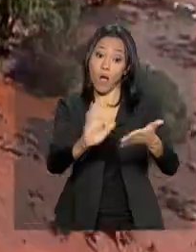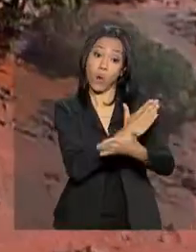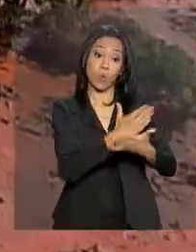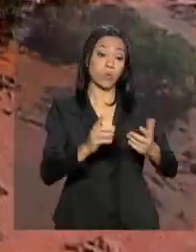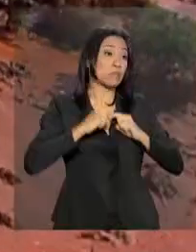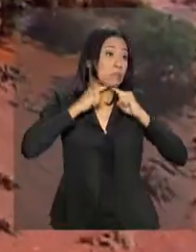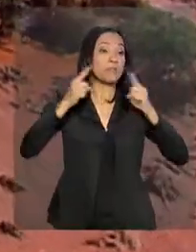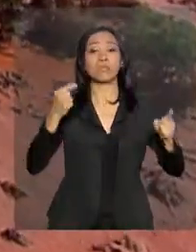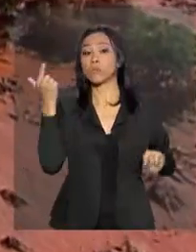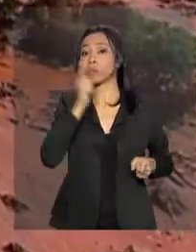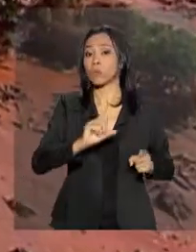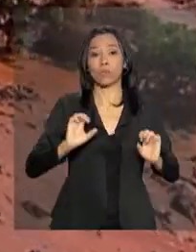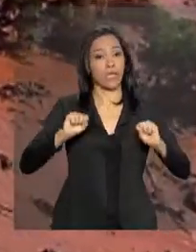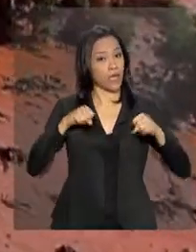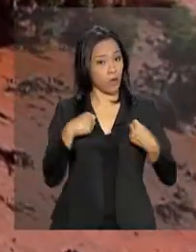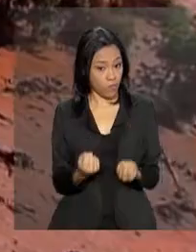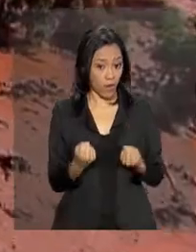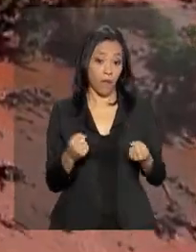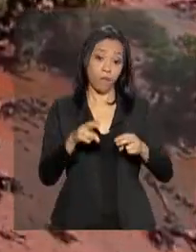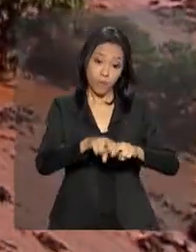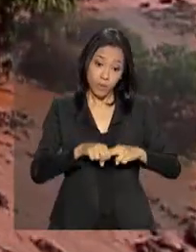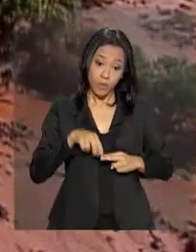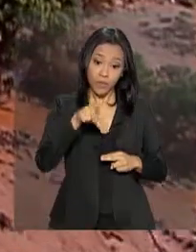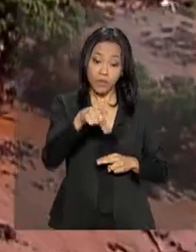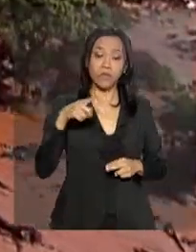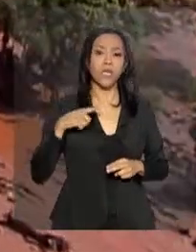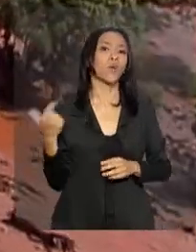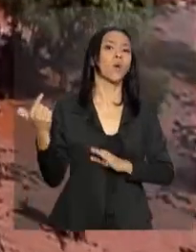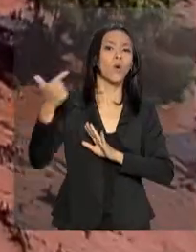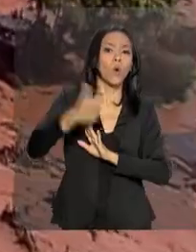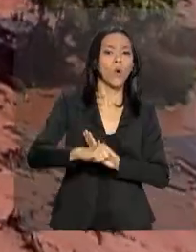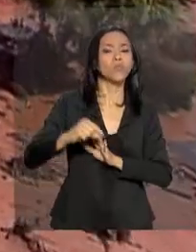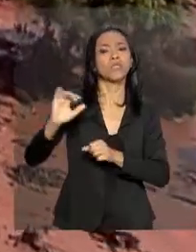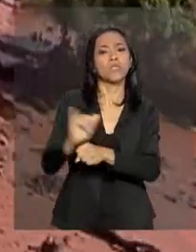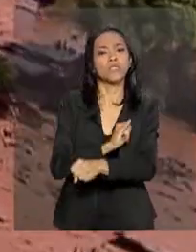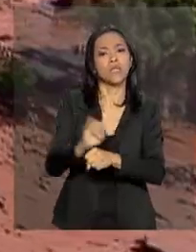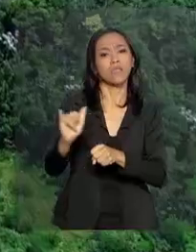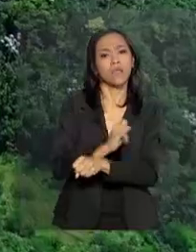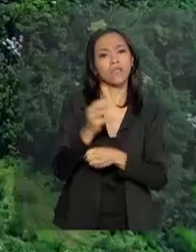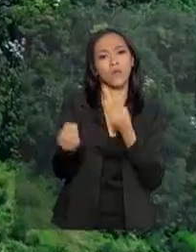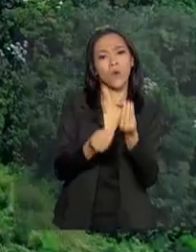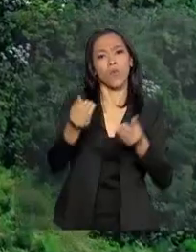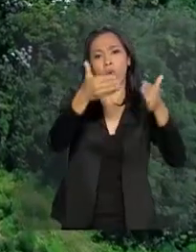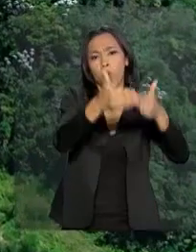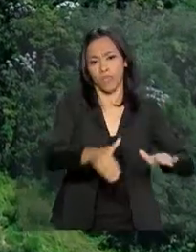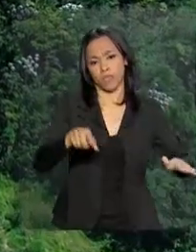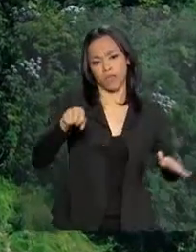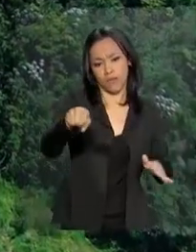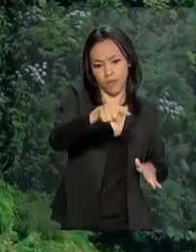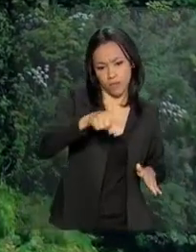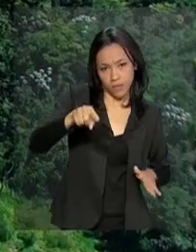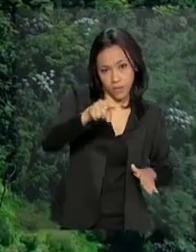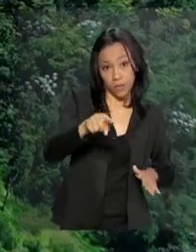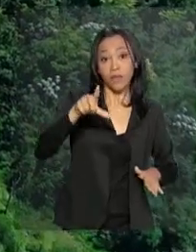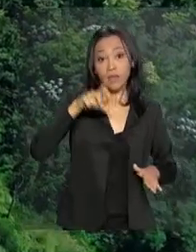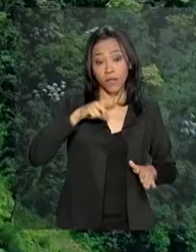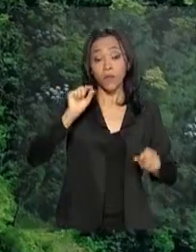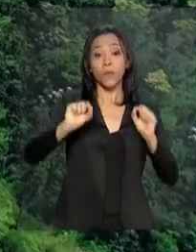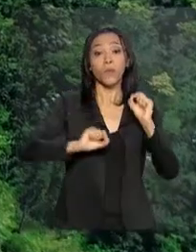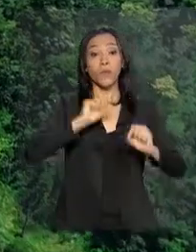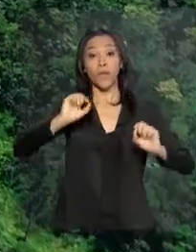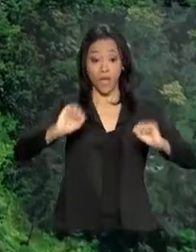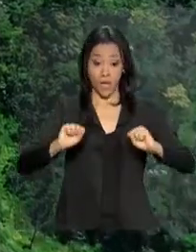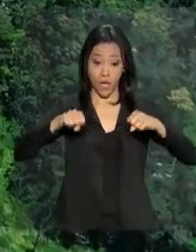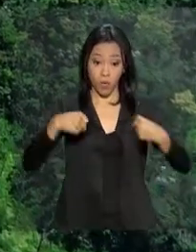irreparáveis. E por isso, o TETAC também estabeleceu outras formas para compensar. Entre as ações está a recuperação